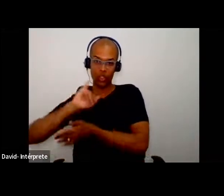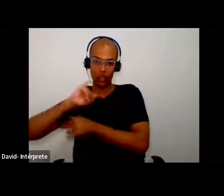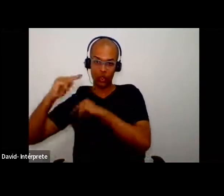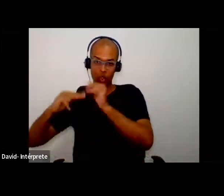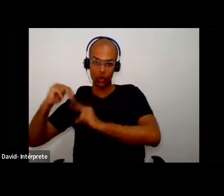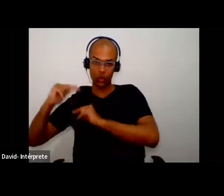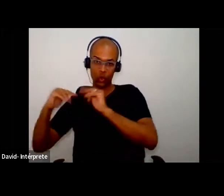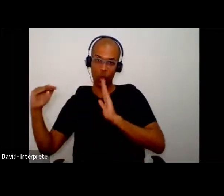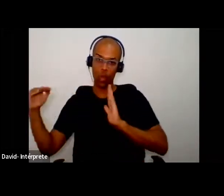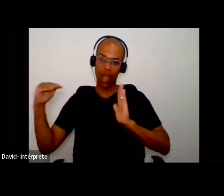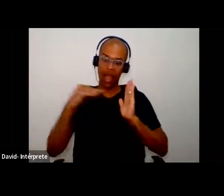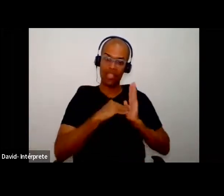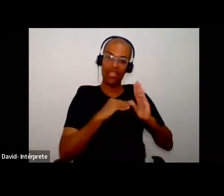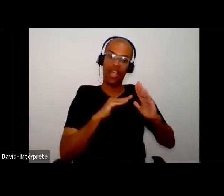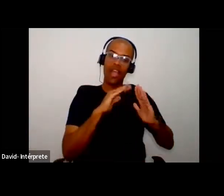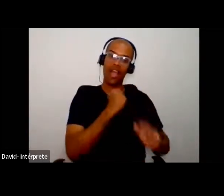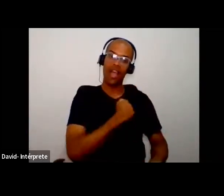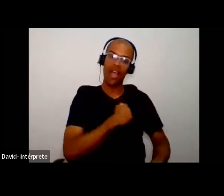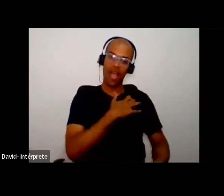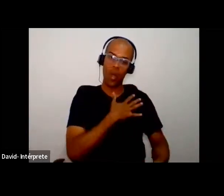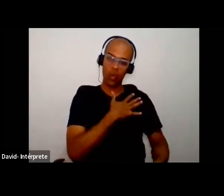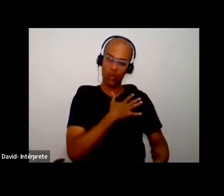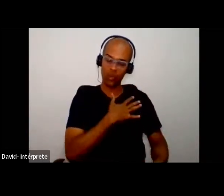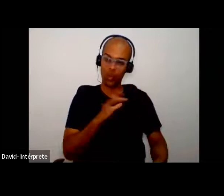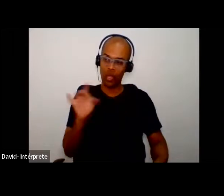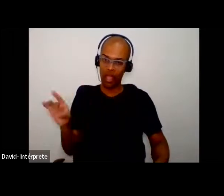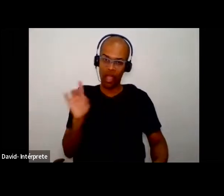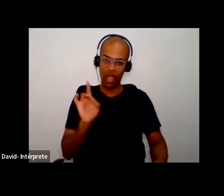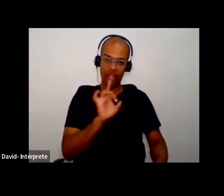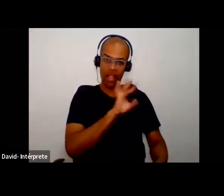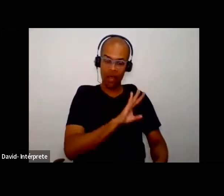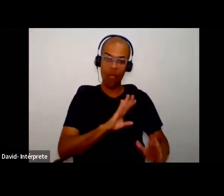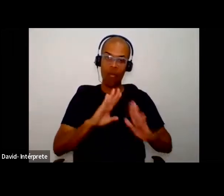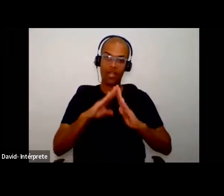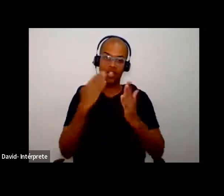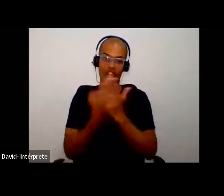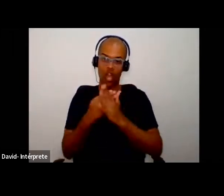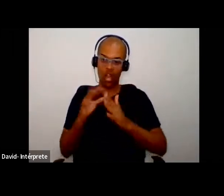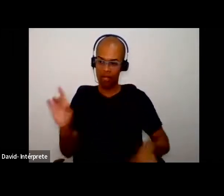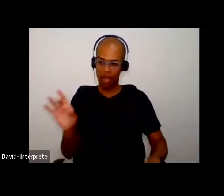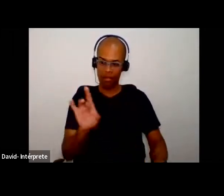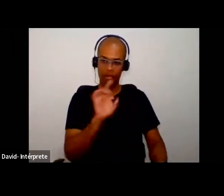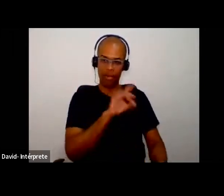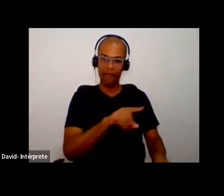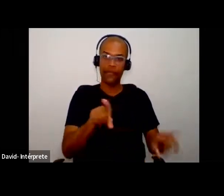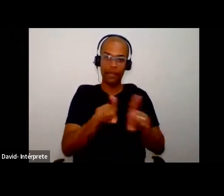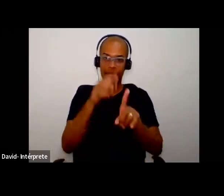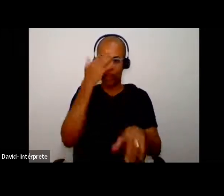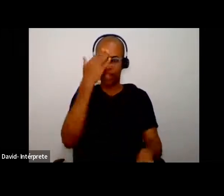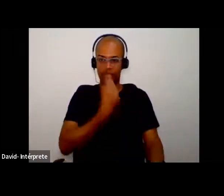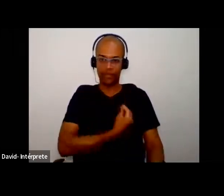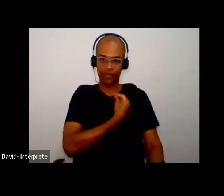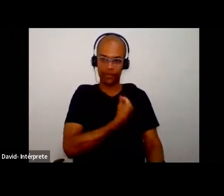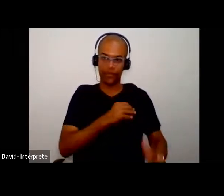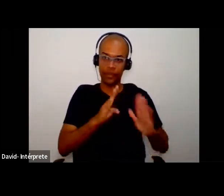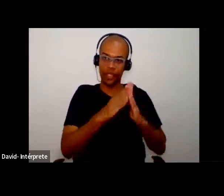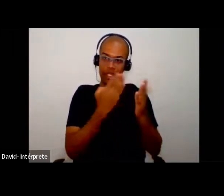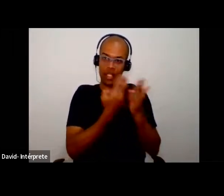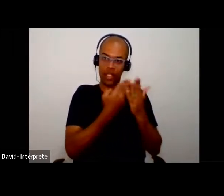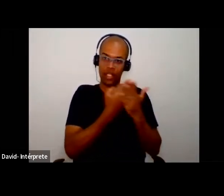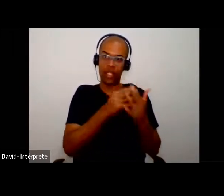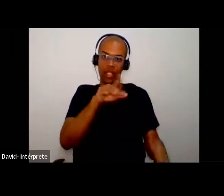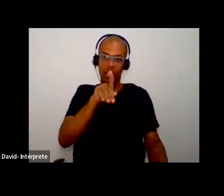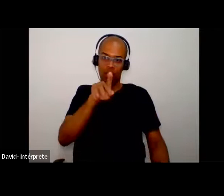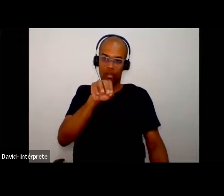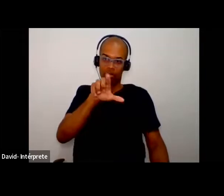em uma escola. Vou mencionar aqui, já agradeço também a presença das escolas, que é o Colégio Pollux,